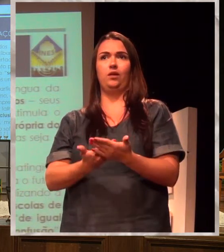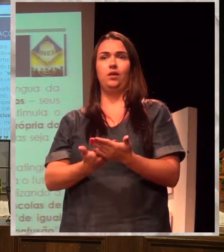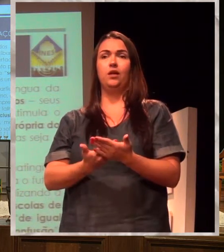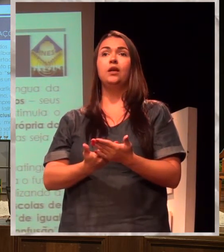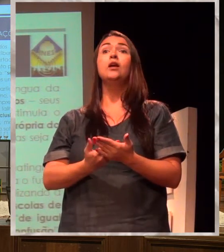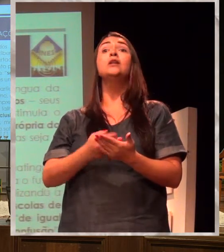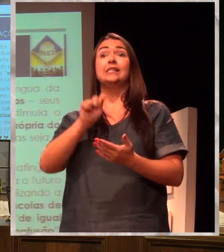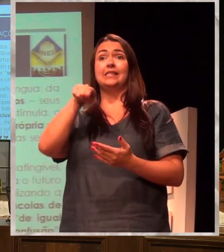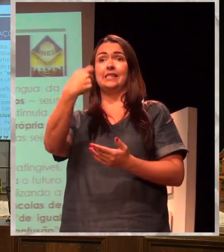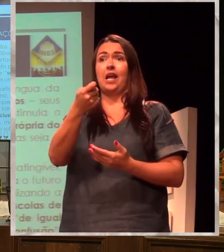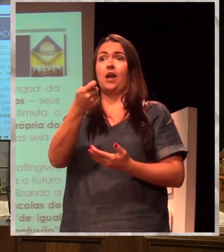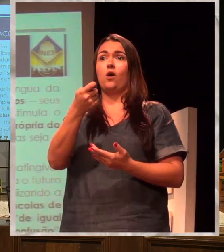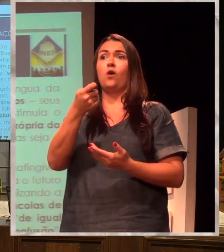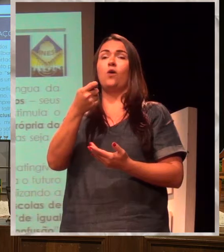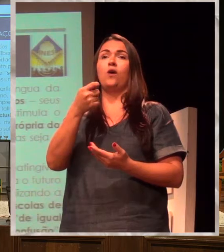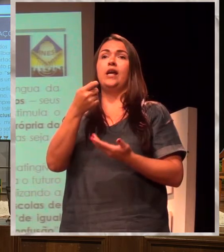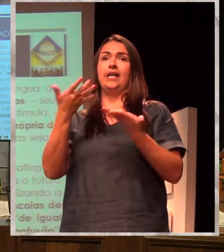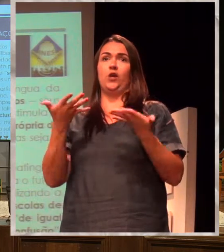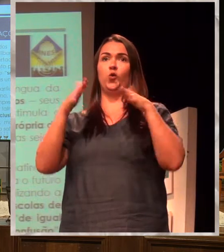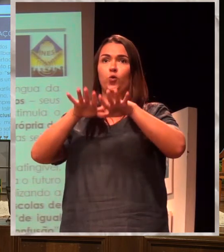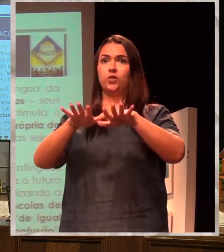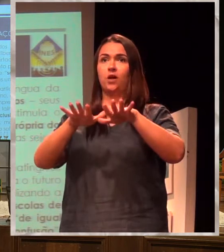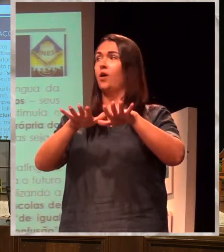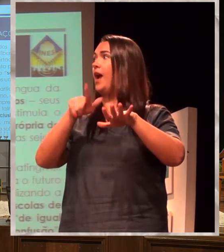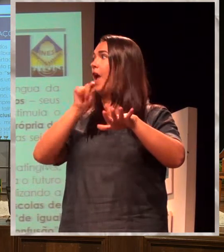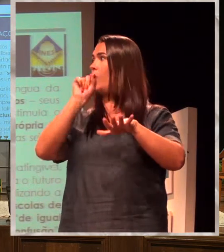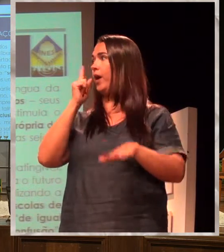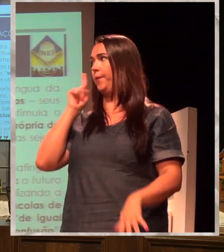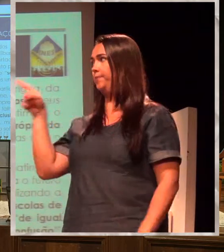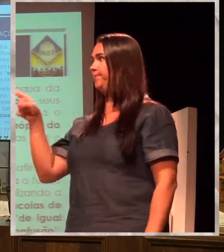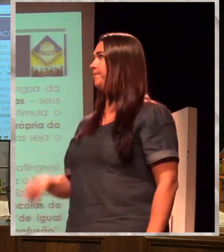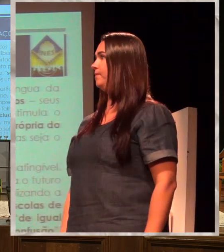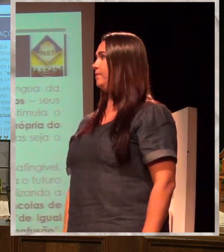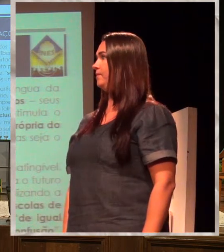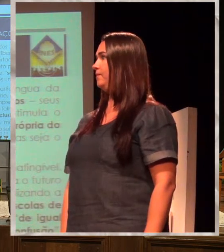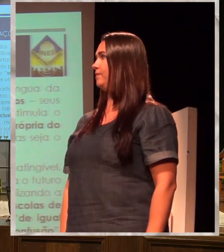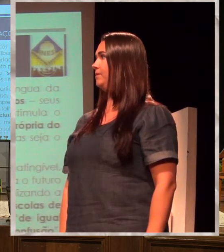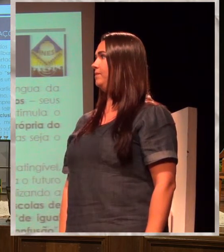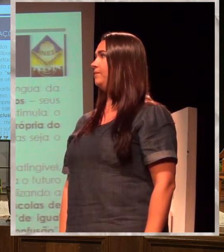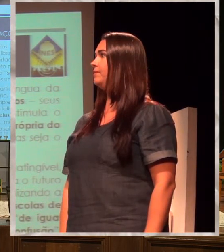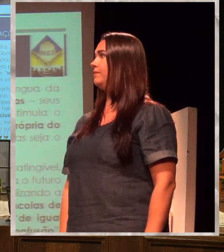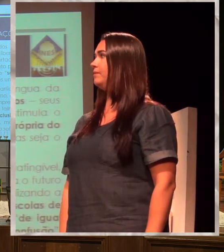próprio sinal de inclusão, na visão de muitos deles, seria desse modo,